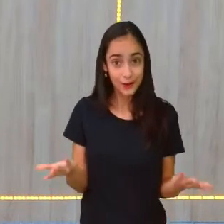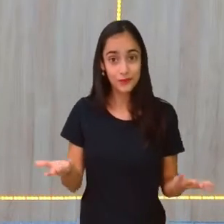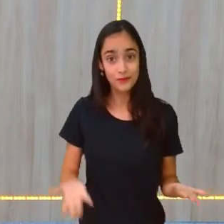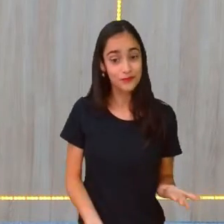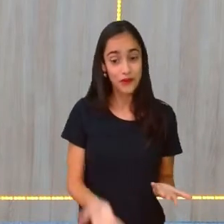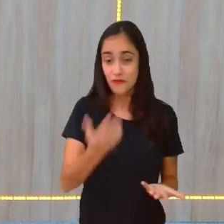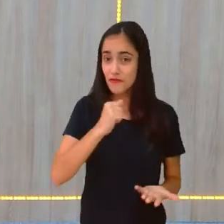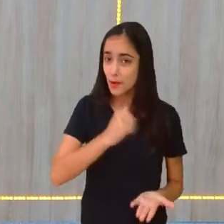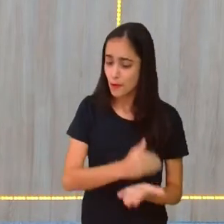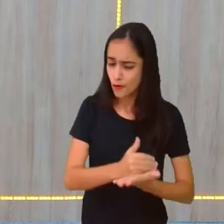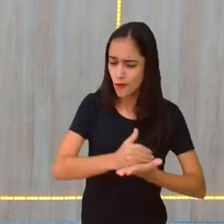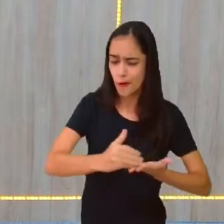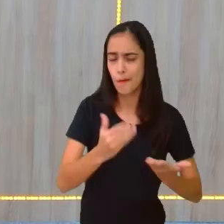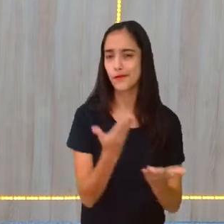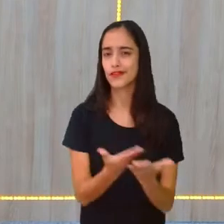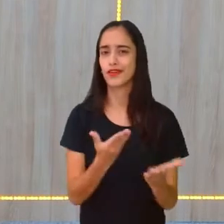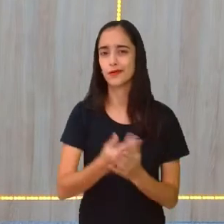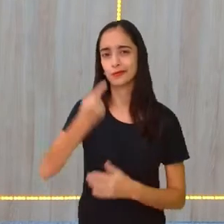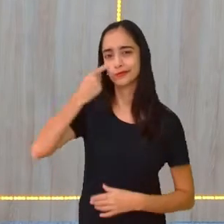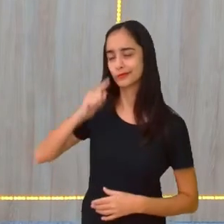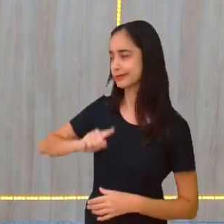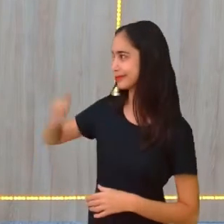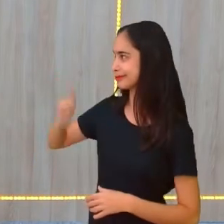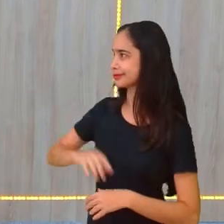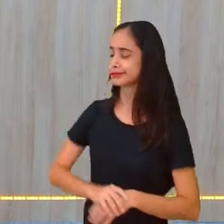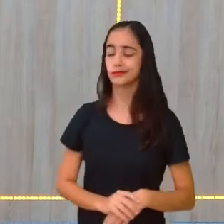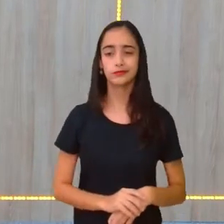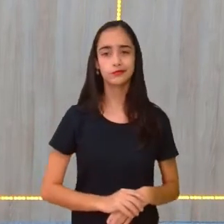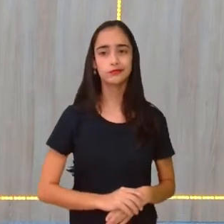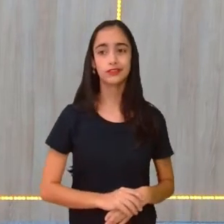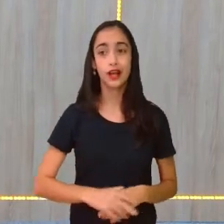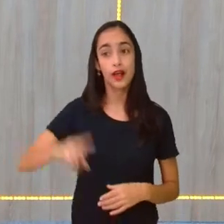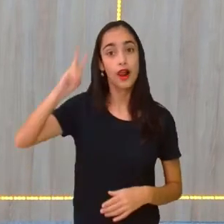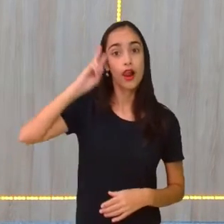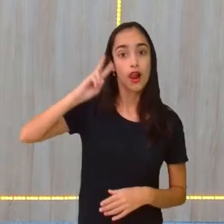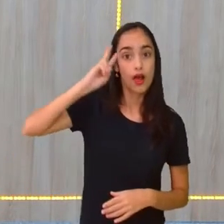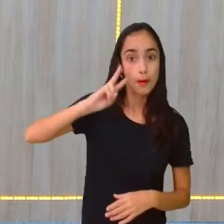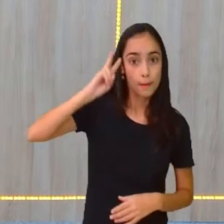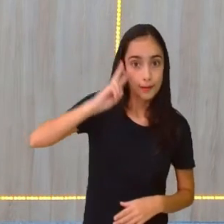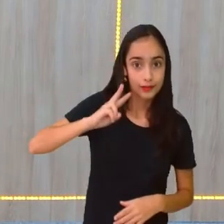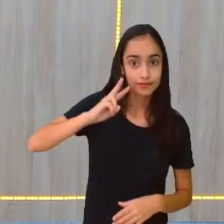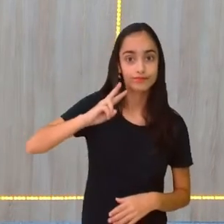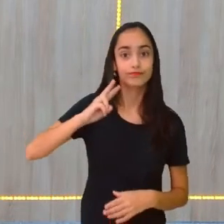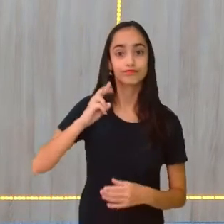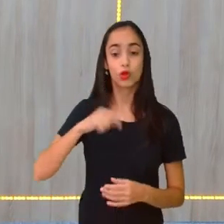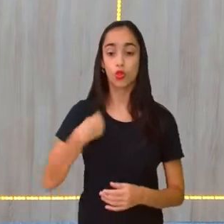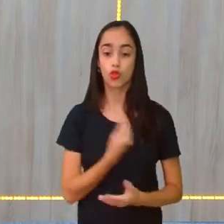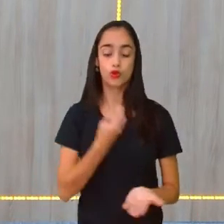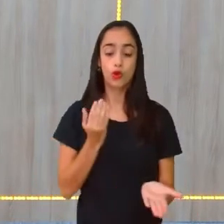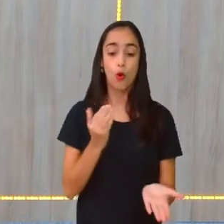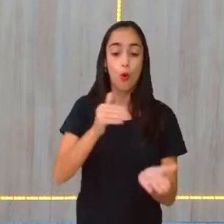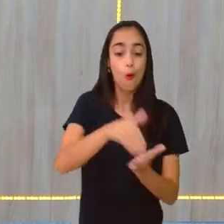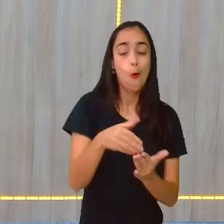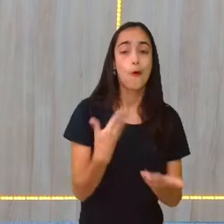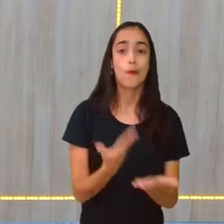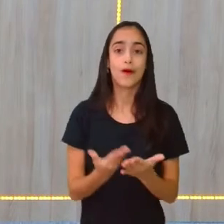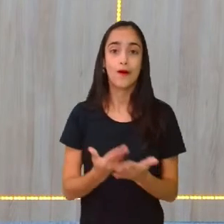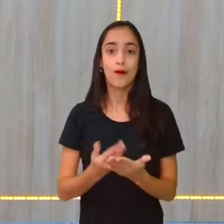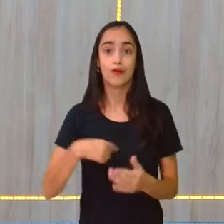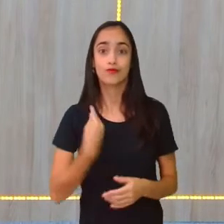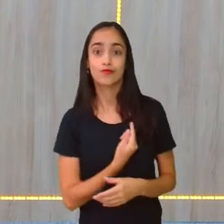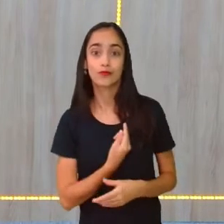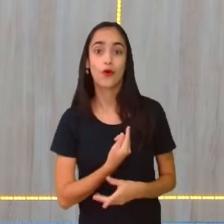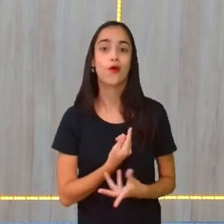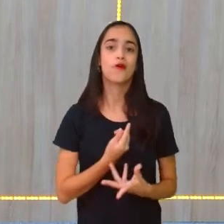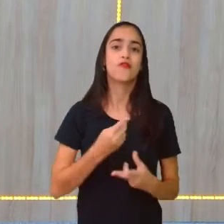gente vai começar aqui, lembrando que na nossa última aula, né, nós estamos trabalhando o que? A